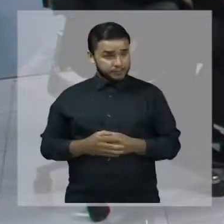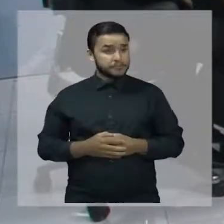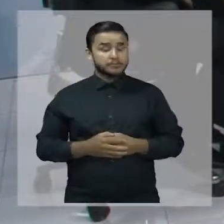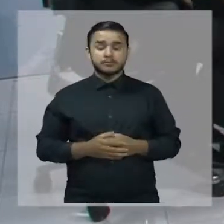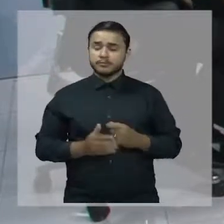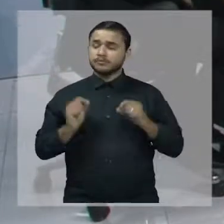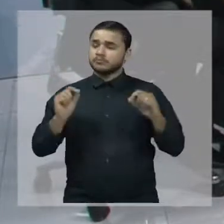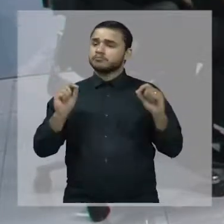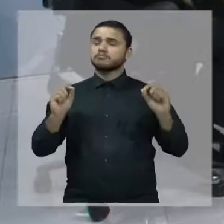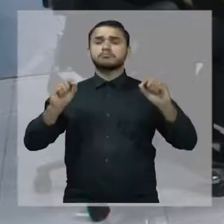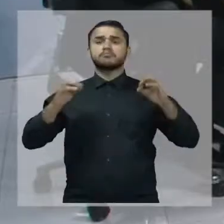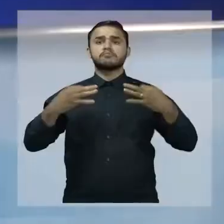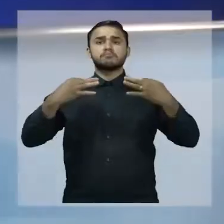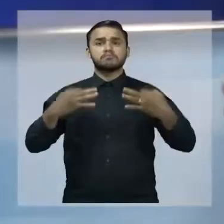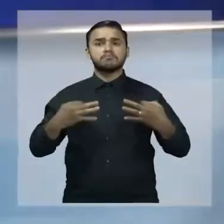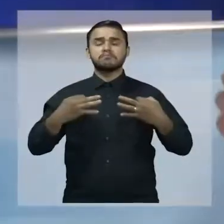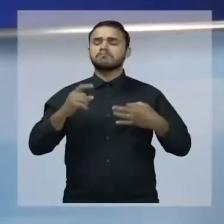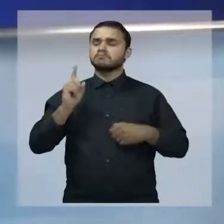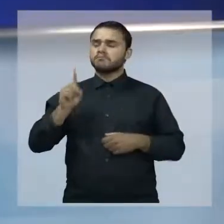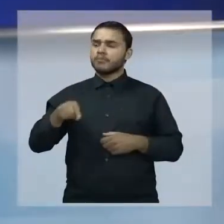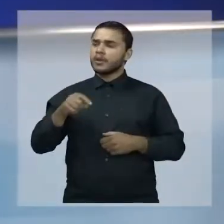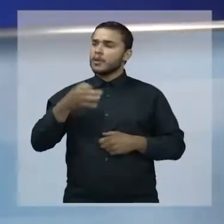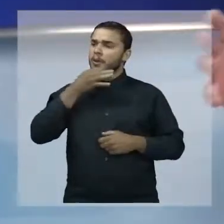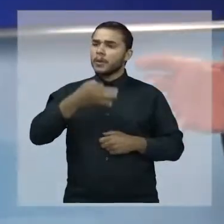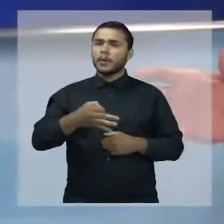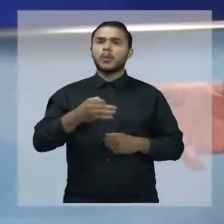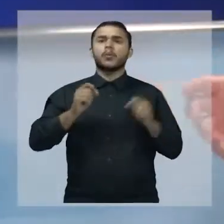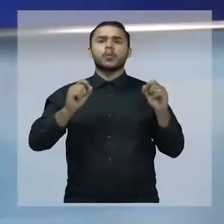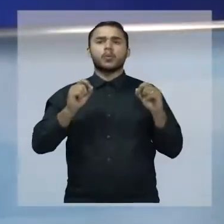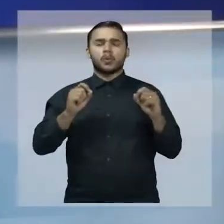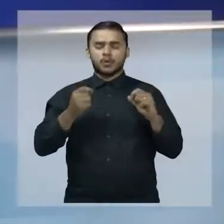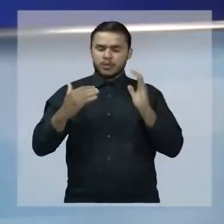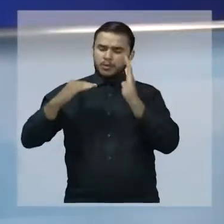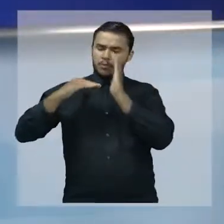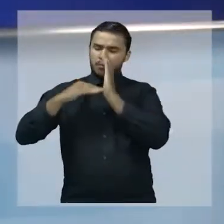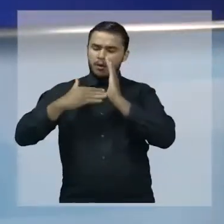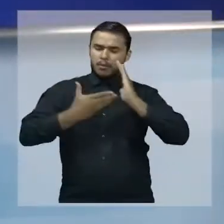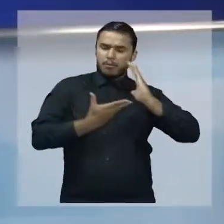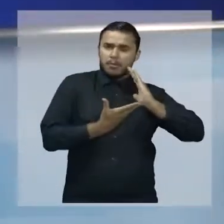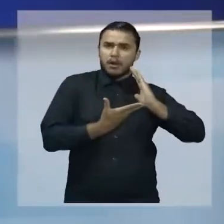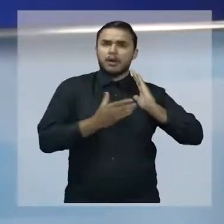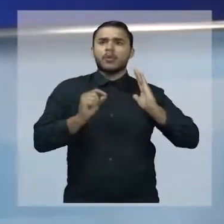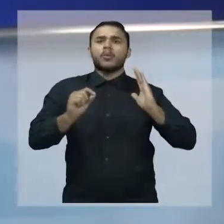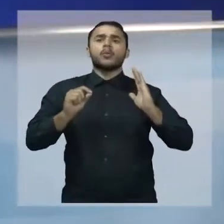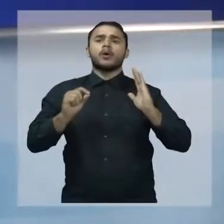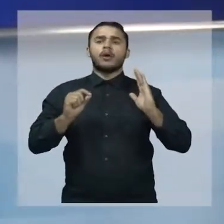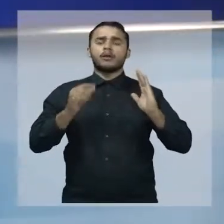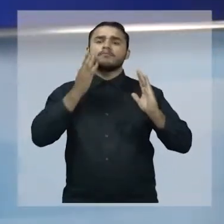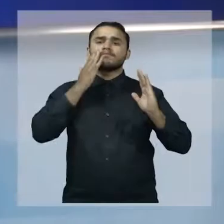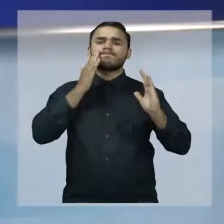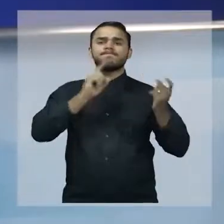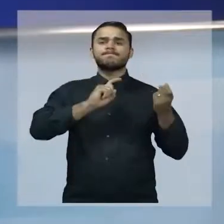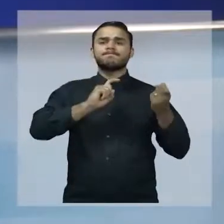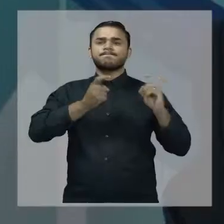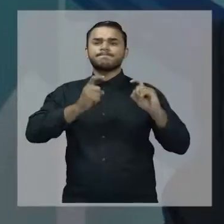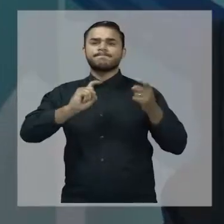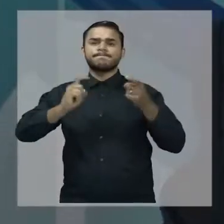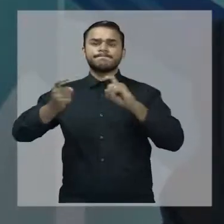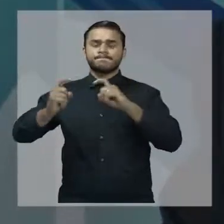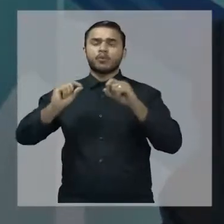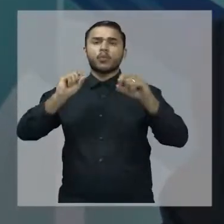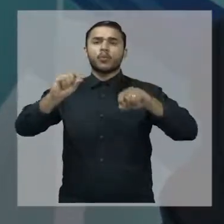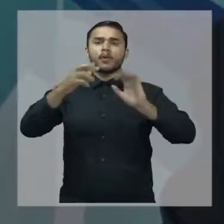discussão, sobre essa posição hoje, essa pauta conjunta entre Câmara e Senado,